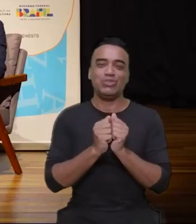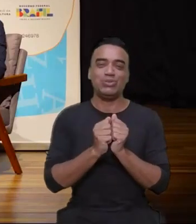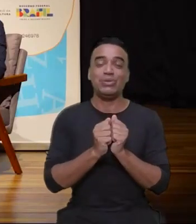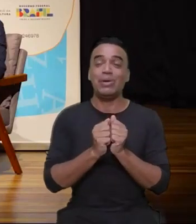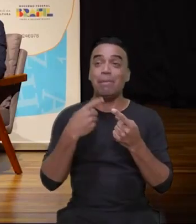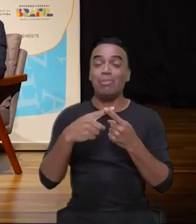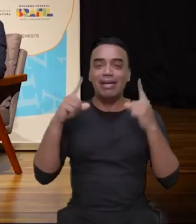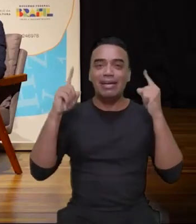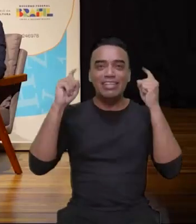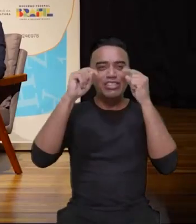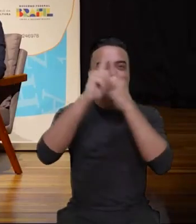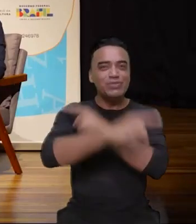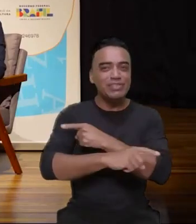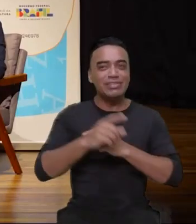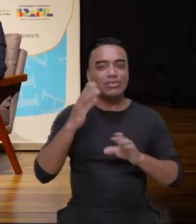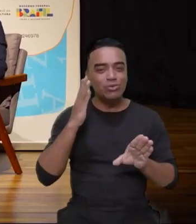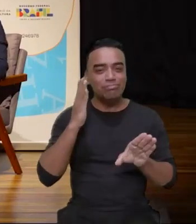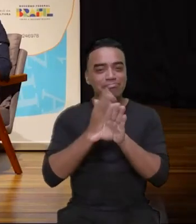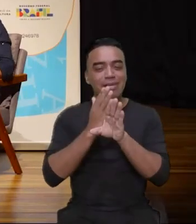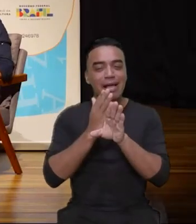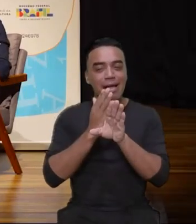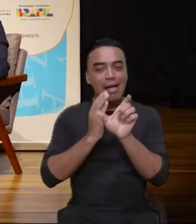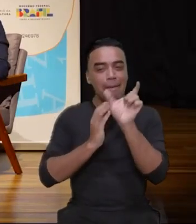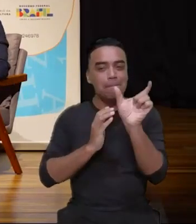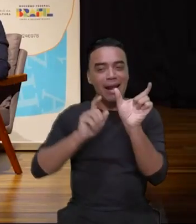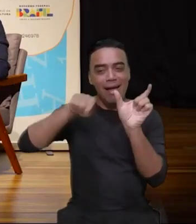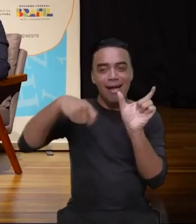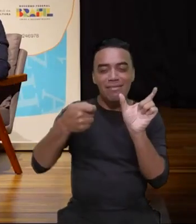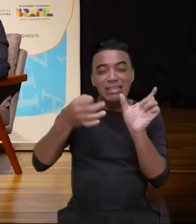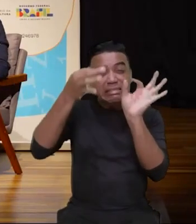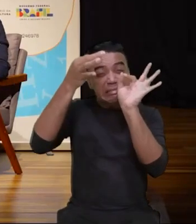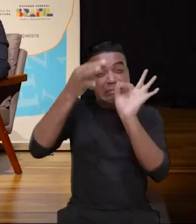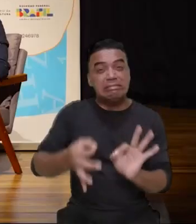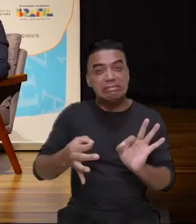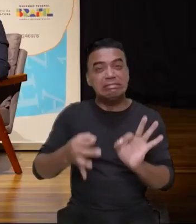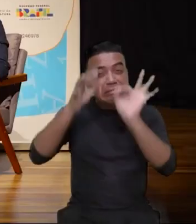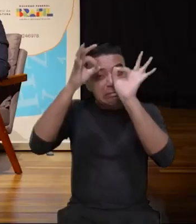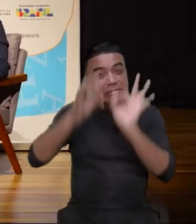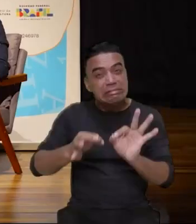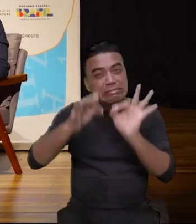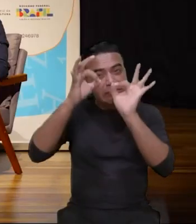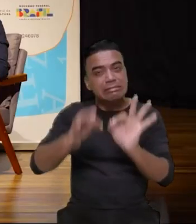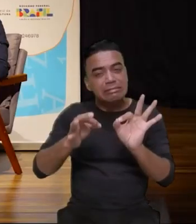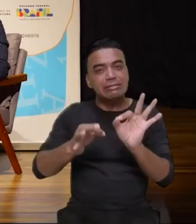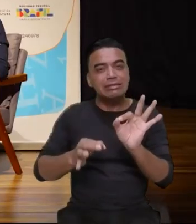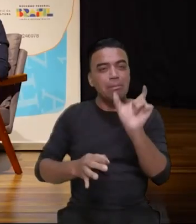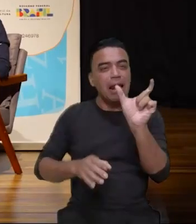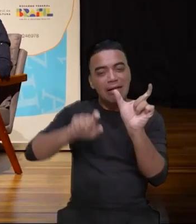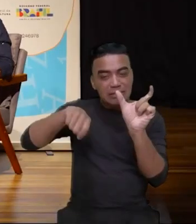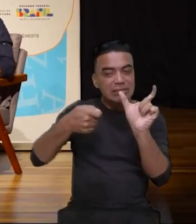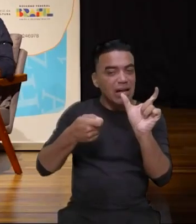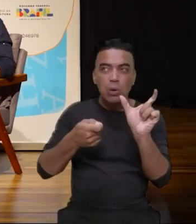muito difícil a gente encontrar a palavra exata. A palavra não dá